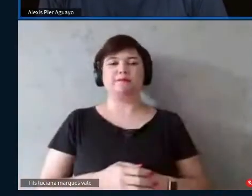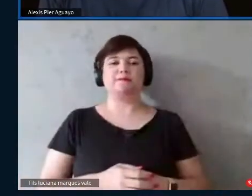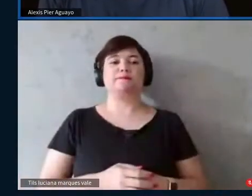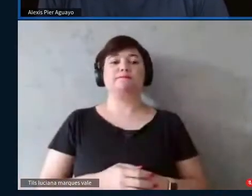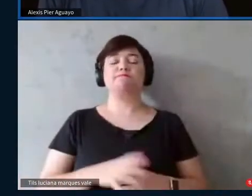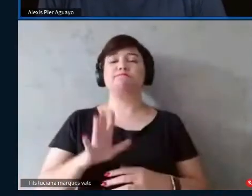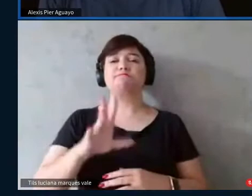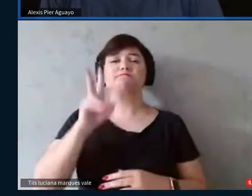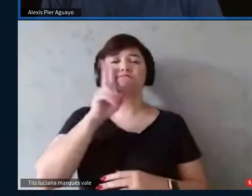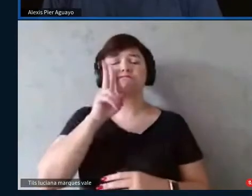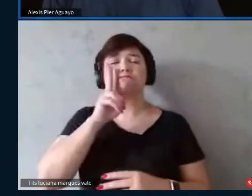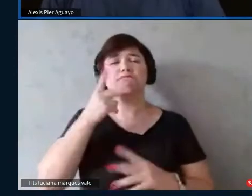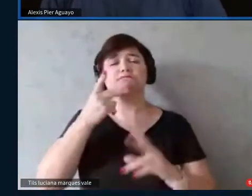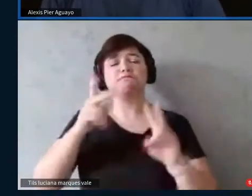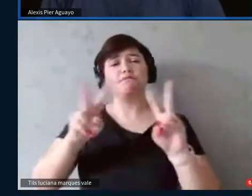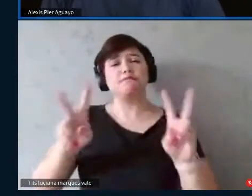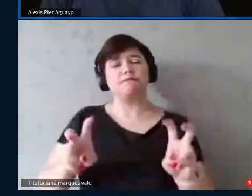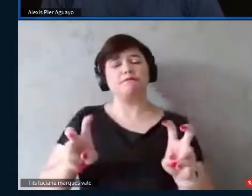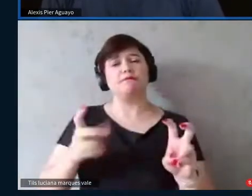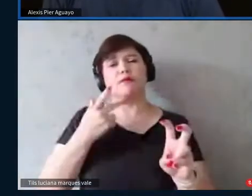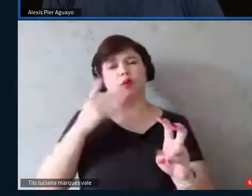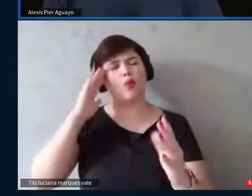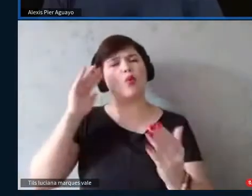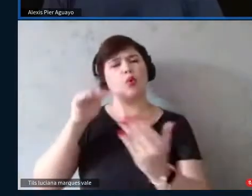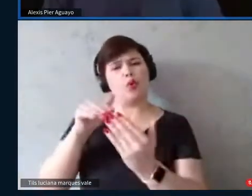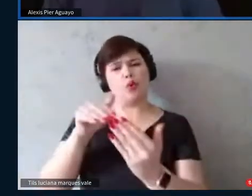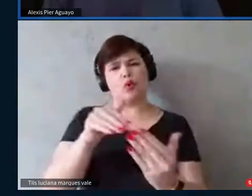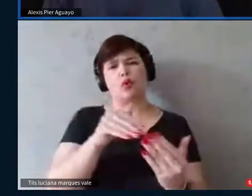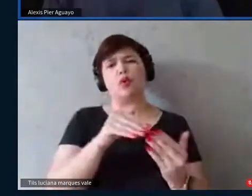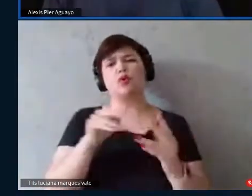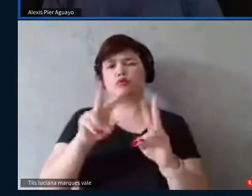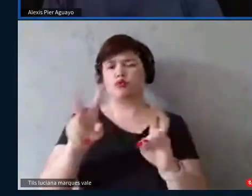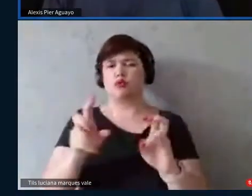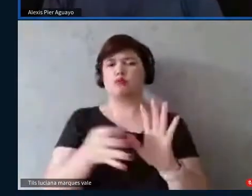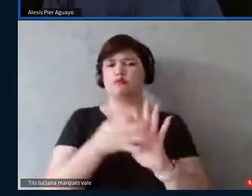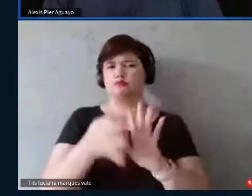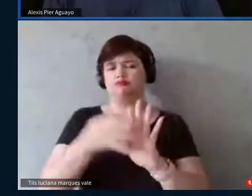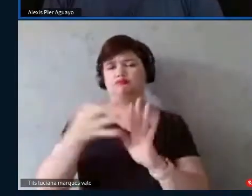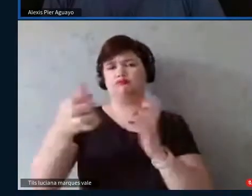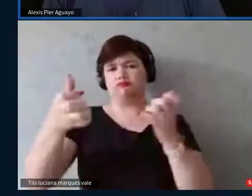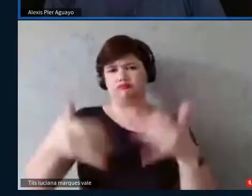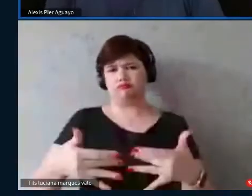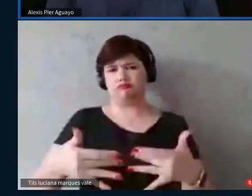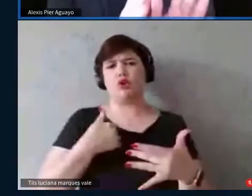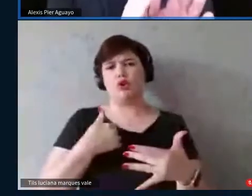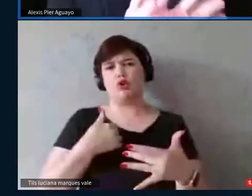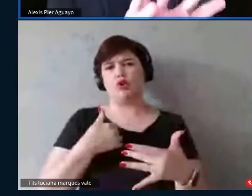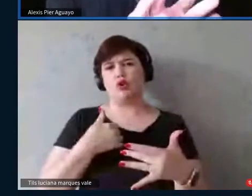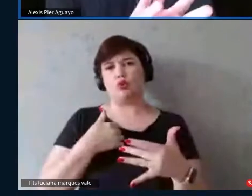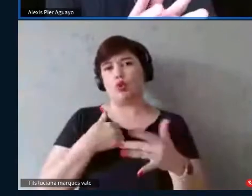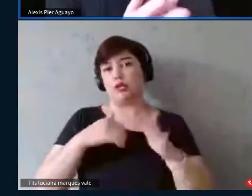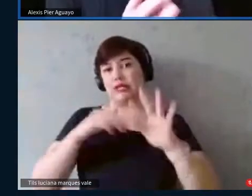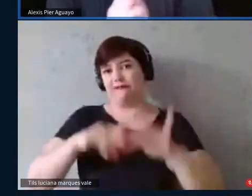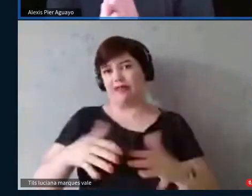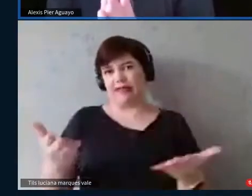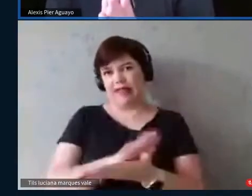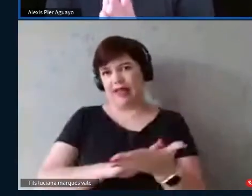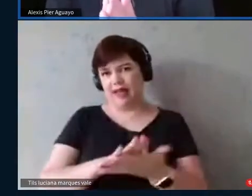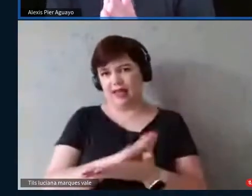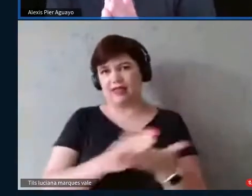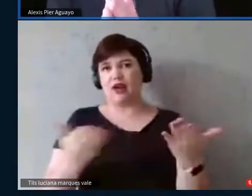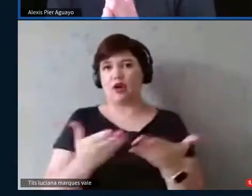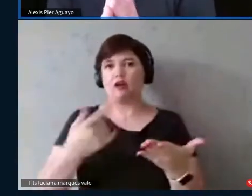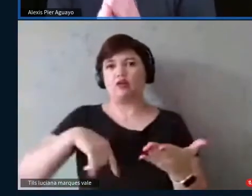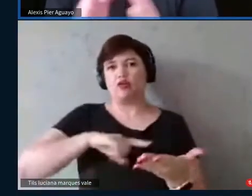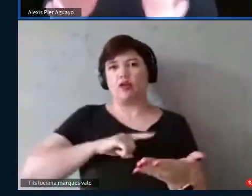Vinícius, é só em relação, eu concordo com as ponderações que você trouxe, eu não estou escrevendo nada aqui agora para a gente